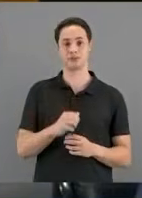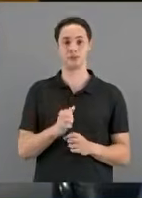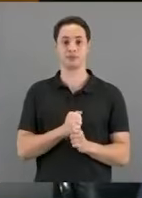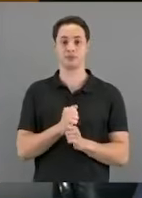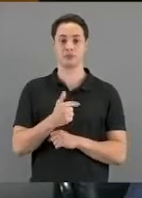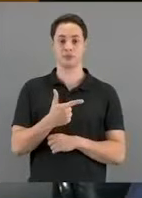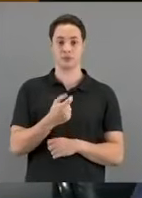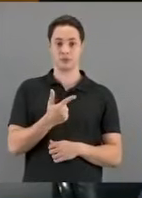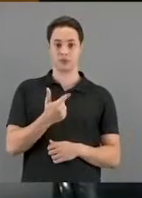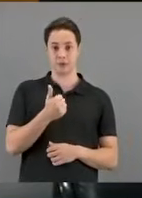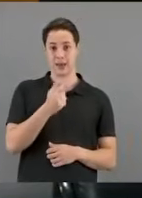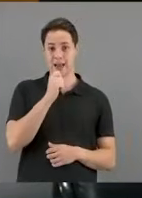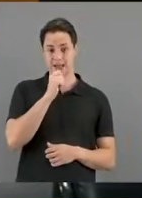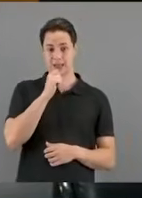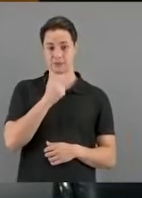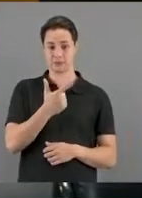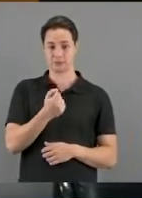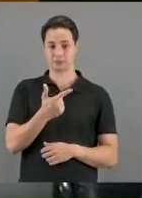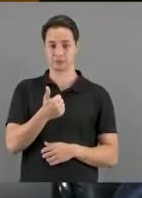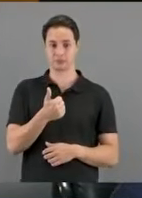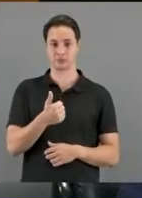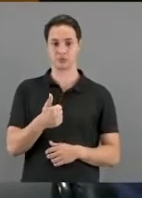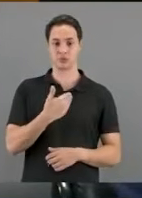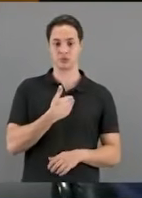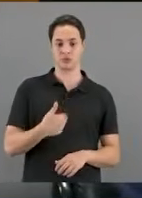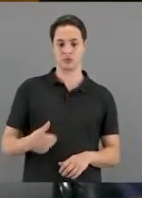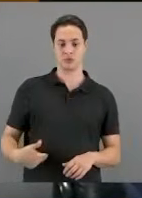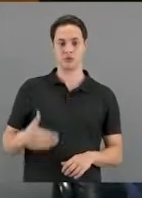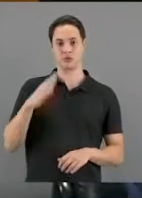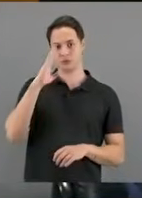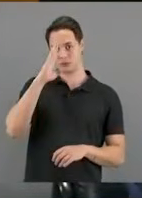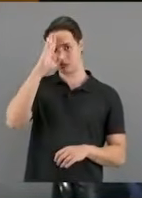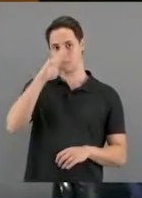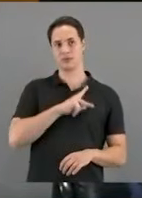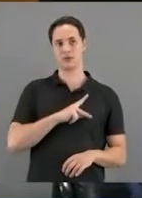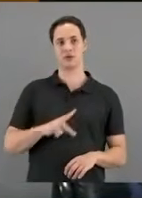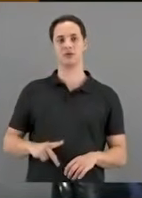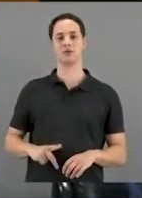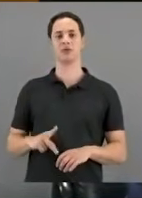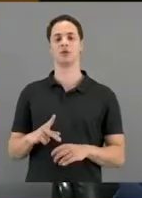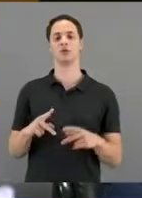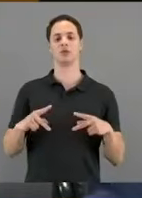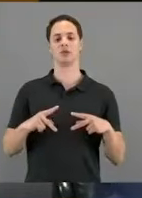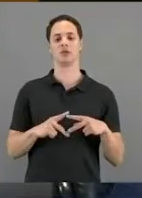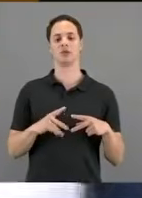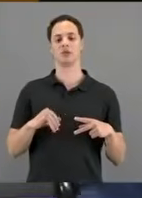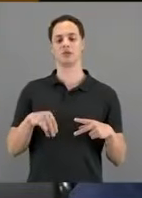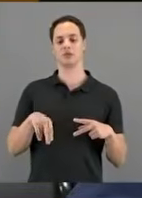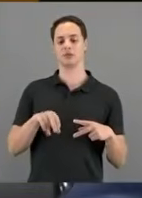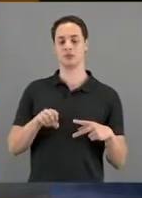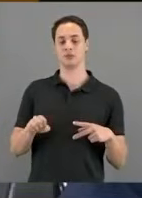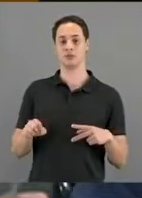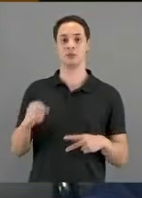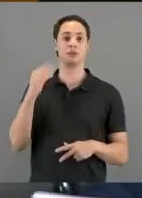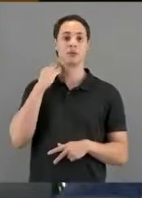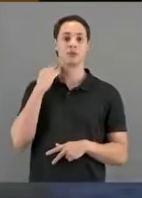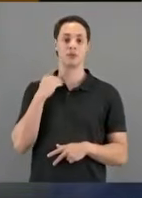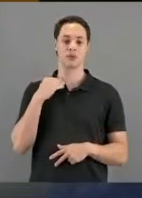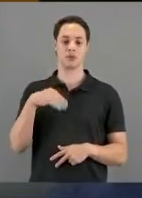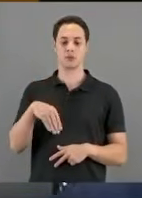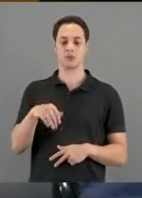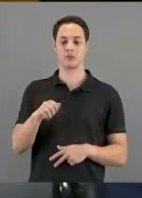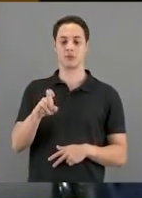2021 ainda, senhor presidente. 2021, governo Bolsonaro, presidente do INSS, José Carlos Oliveira, o Banco Máxima vira